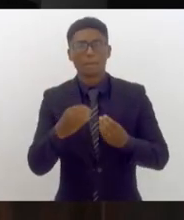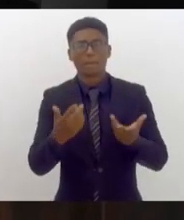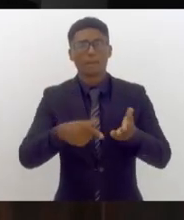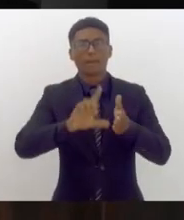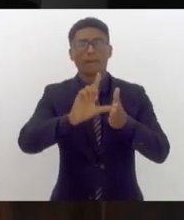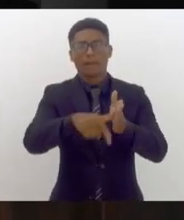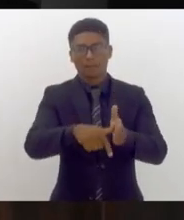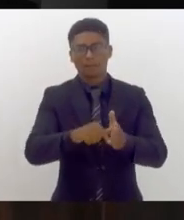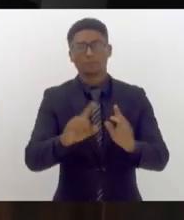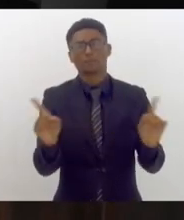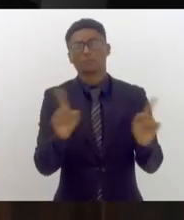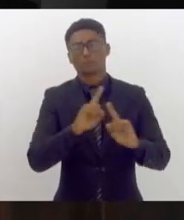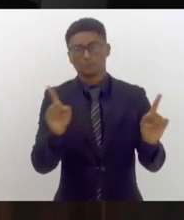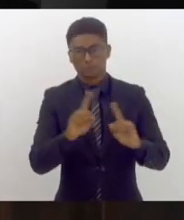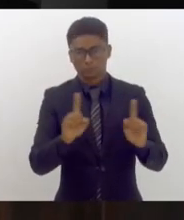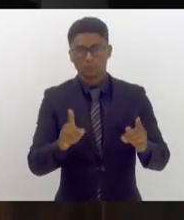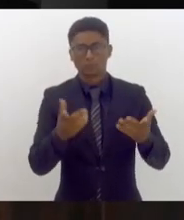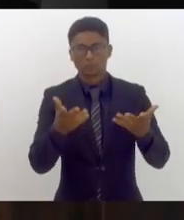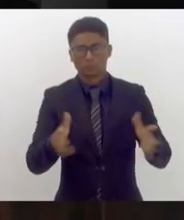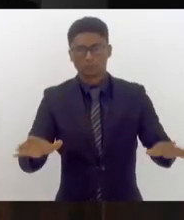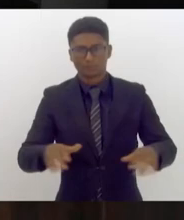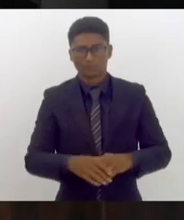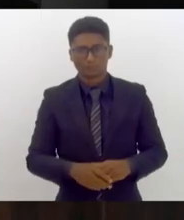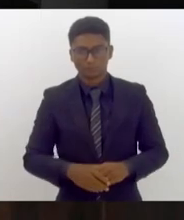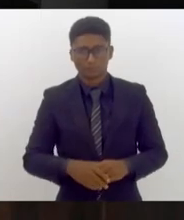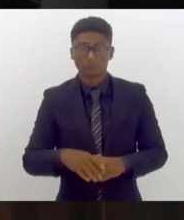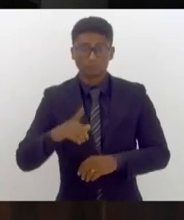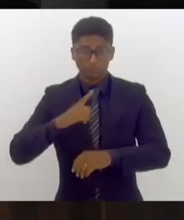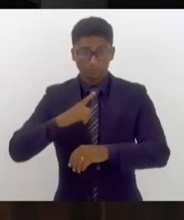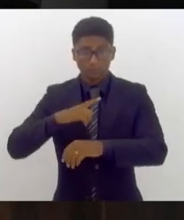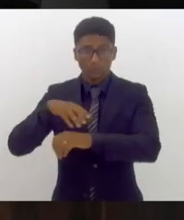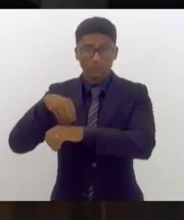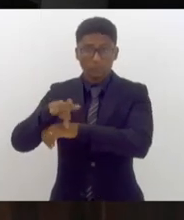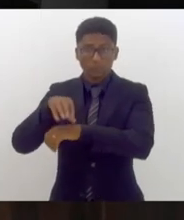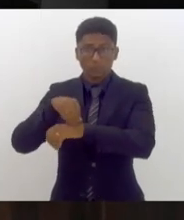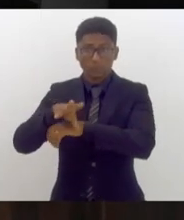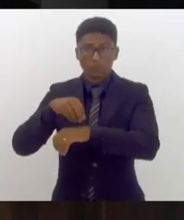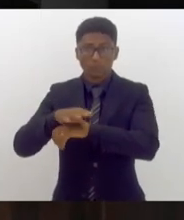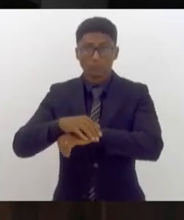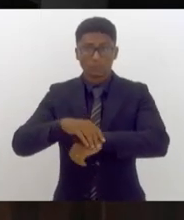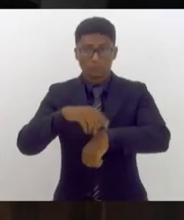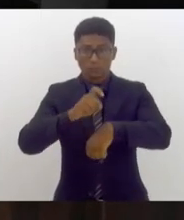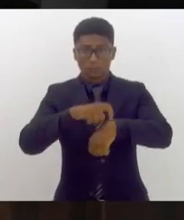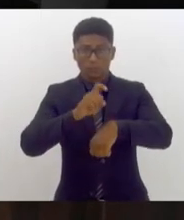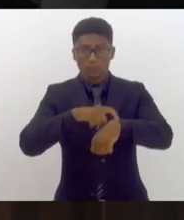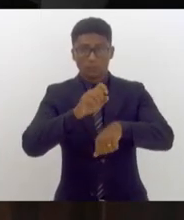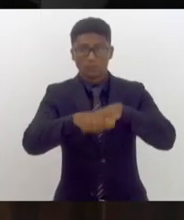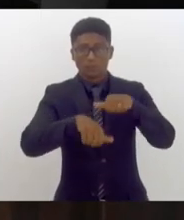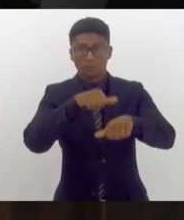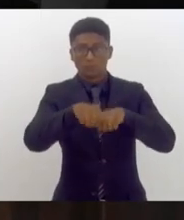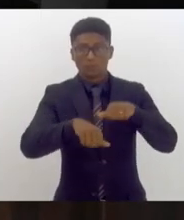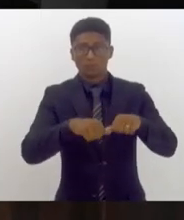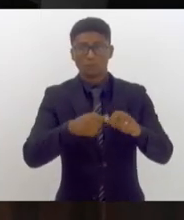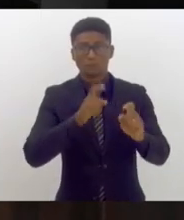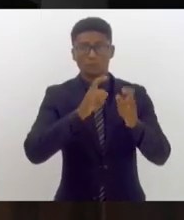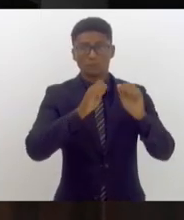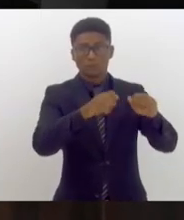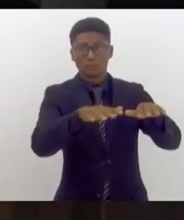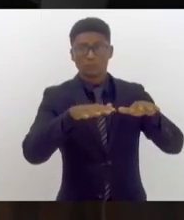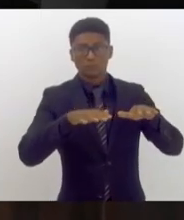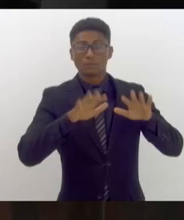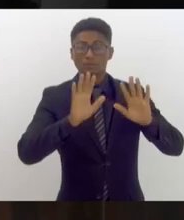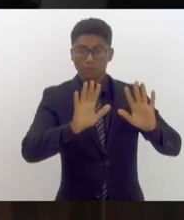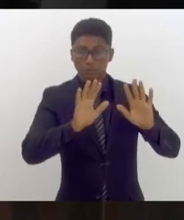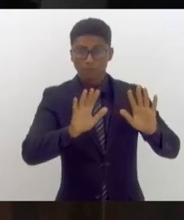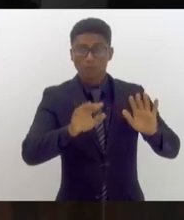atraso de início da pauta. Já tem algumas sugestões de mudança de horário das sessões, mas isso eu vou deliberar